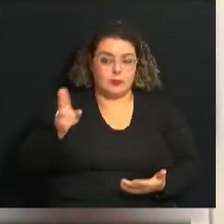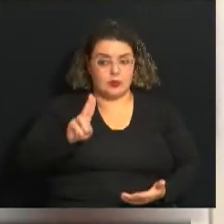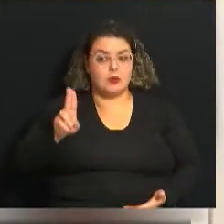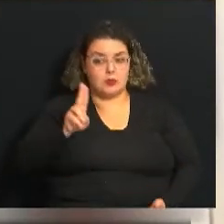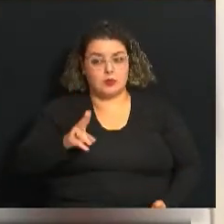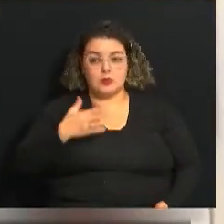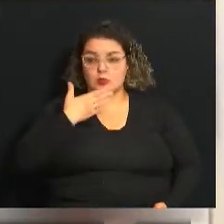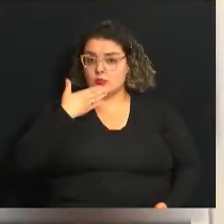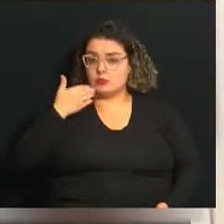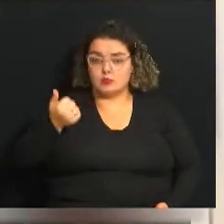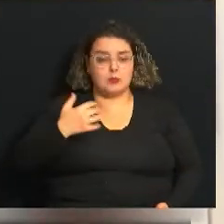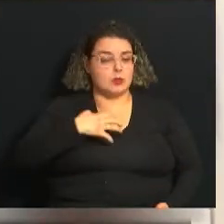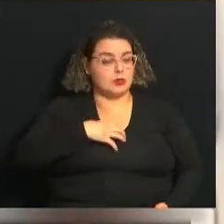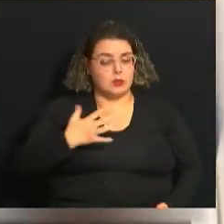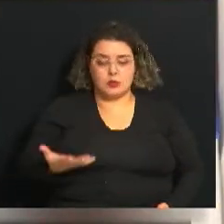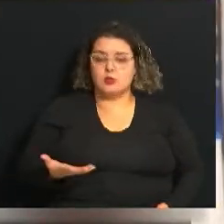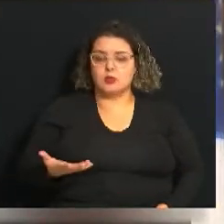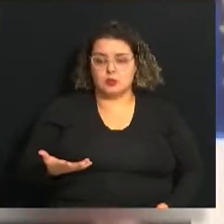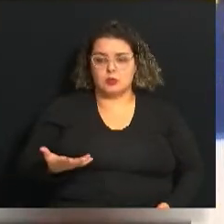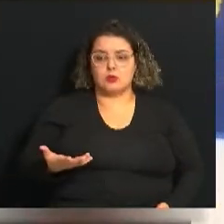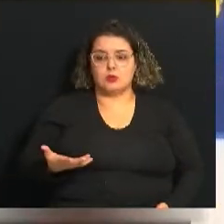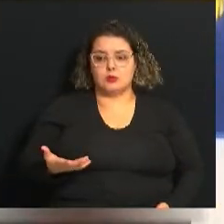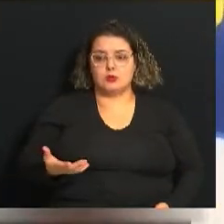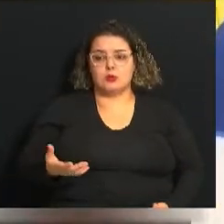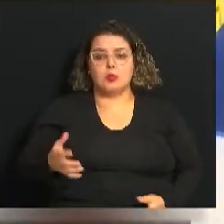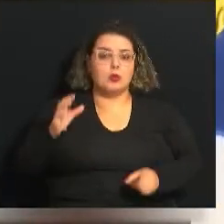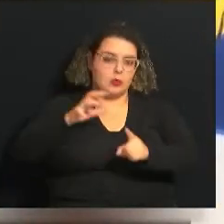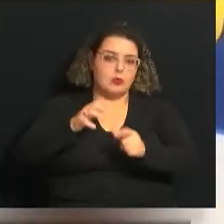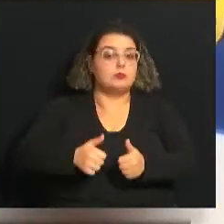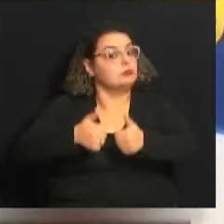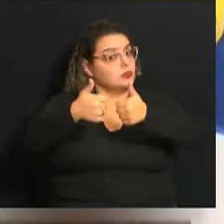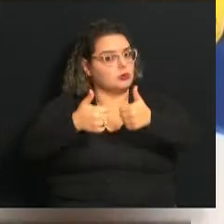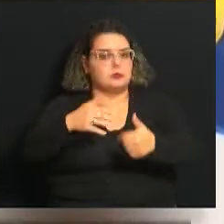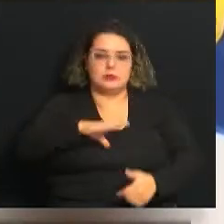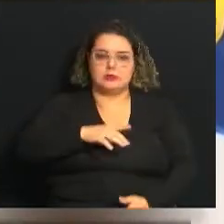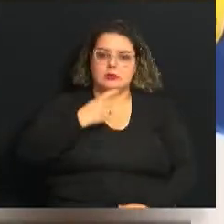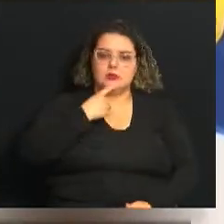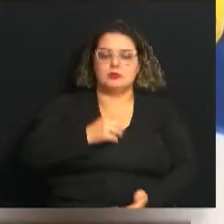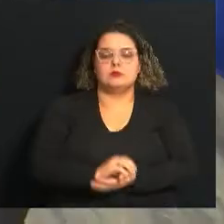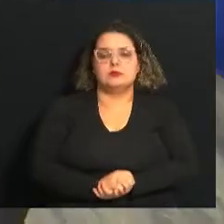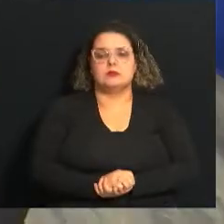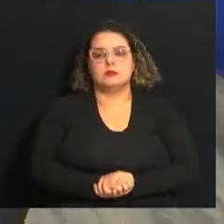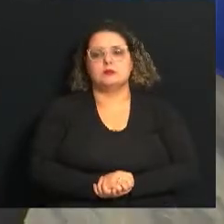melhor maneira possível e com impactos positivos para a cidade.